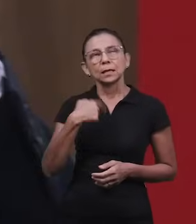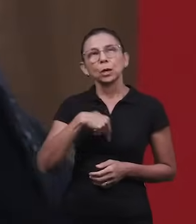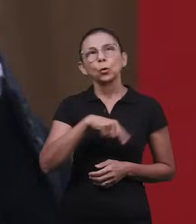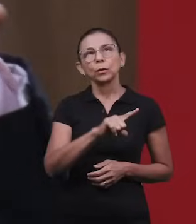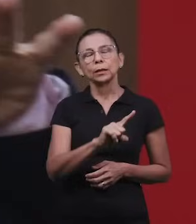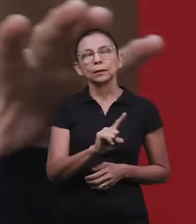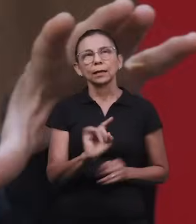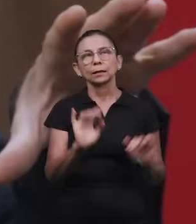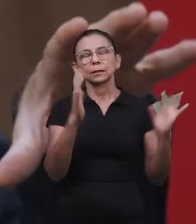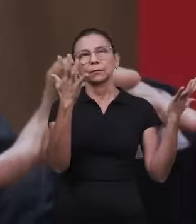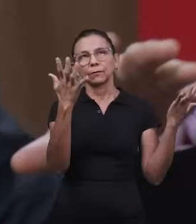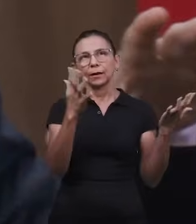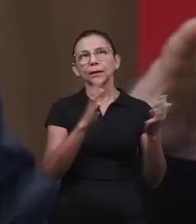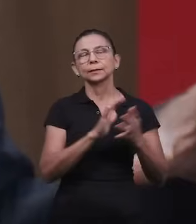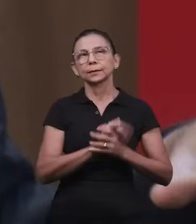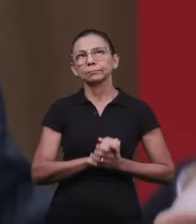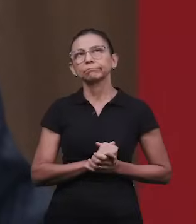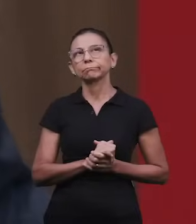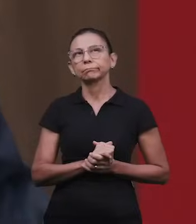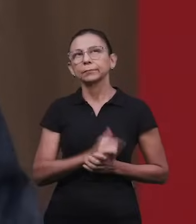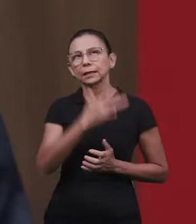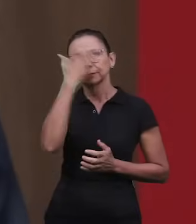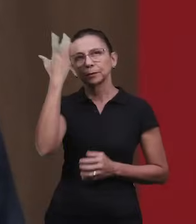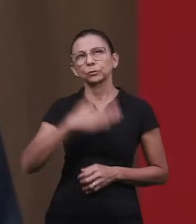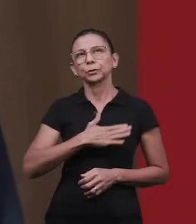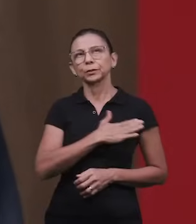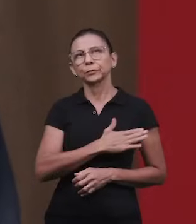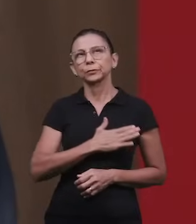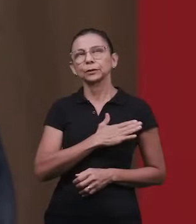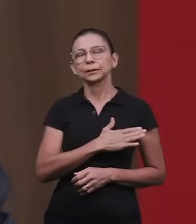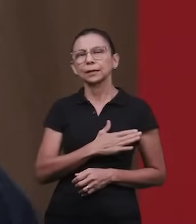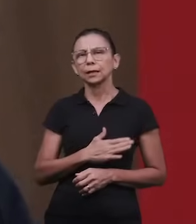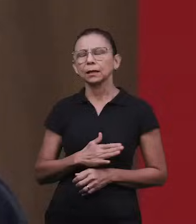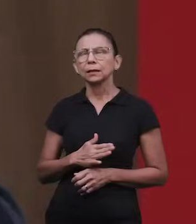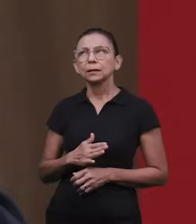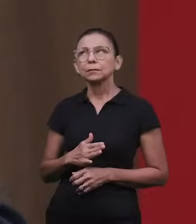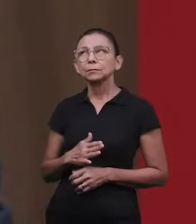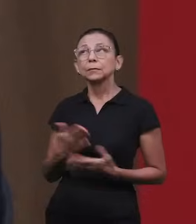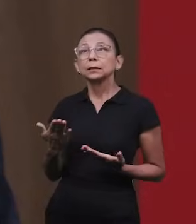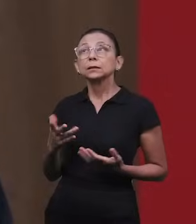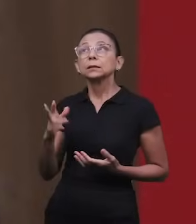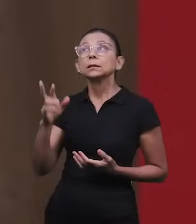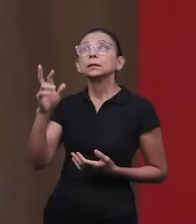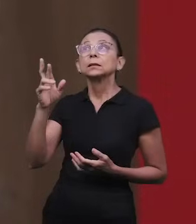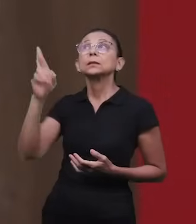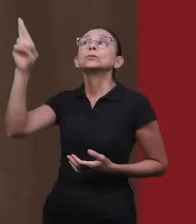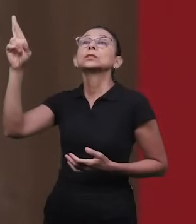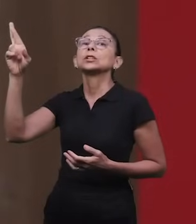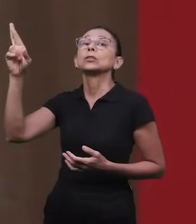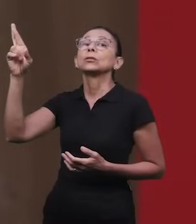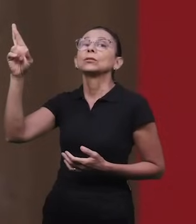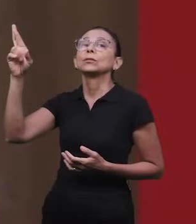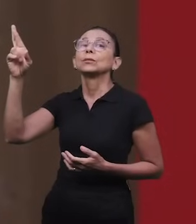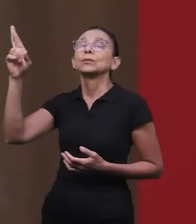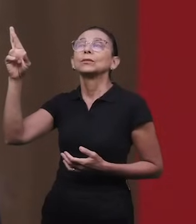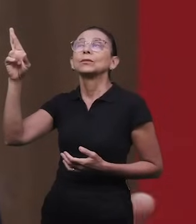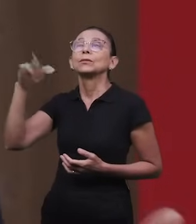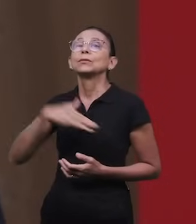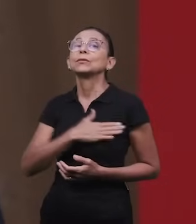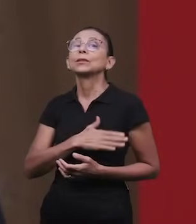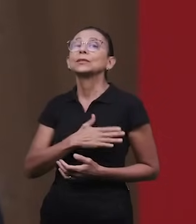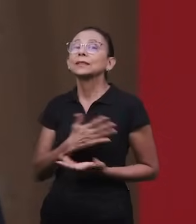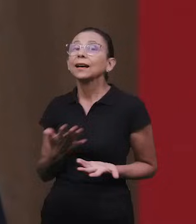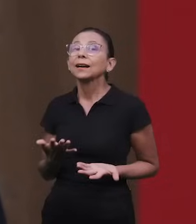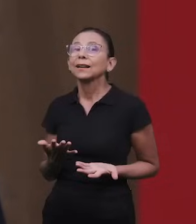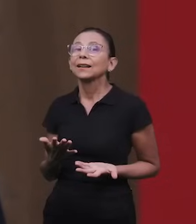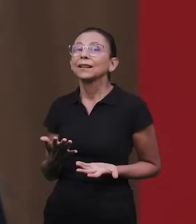eu vou ficar em paz com todo mundo. Eles vão dar tapinha nas costas, feliz. Mas a hora que eu estiver diante do Senhor, vai ficar ruim. Aí você tem que